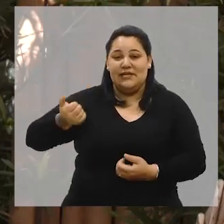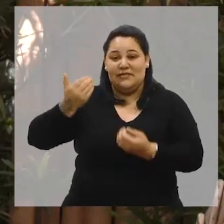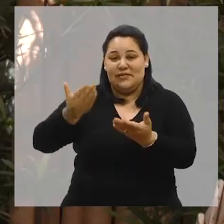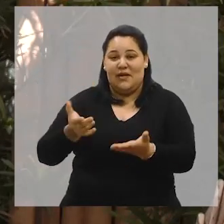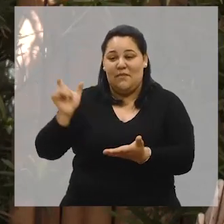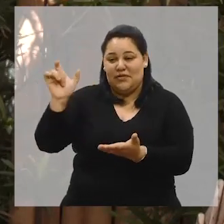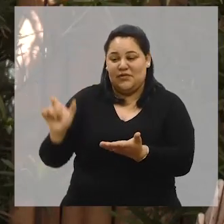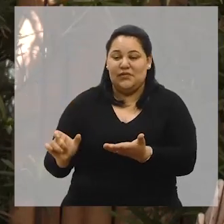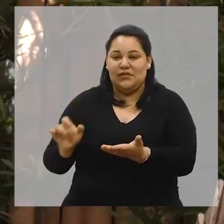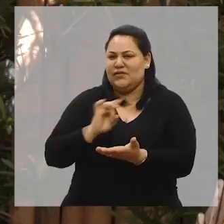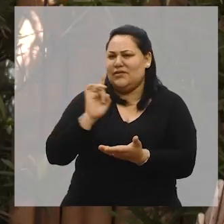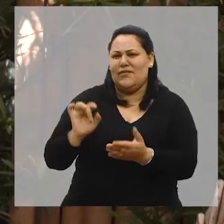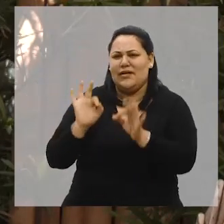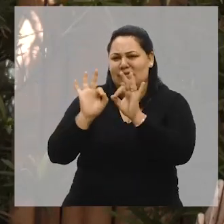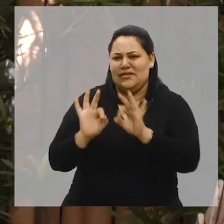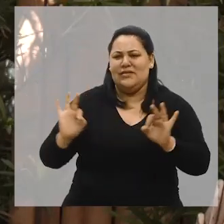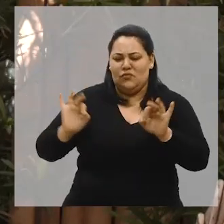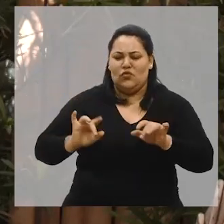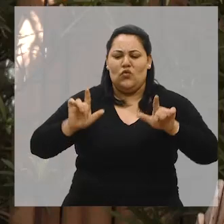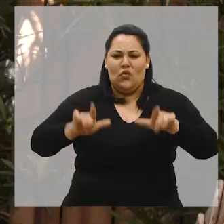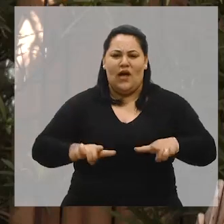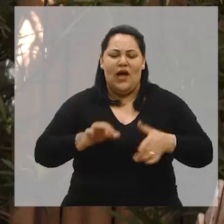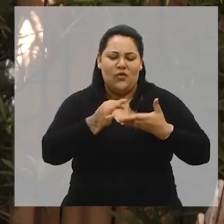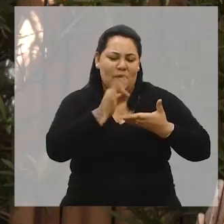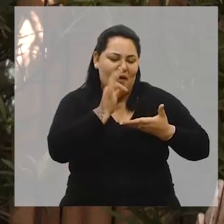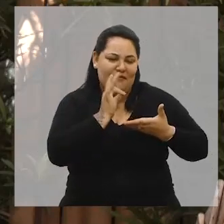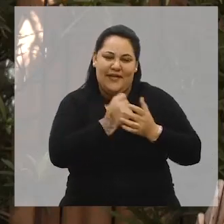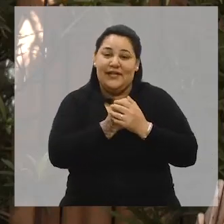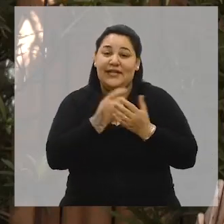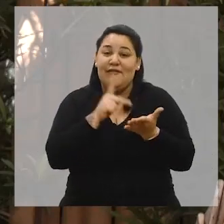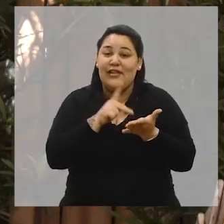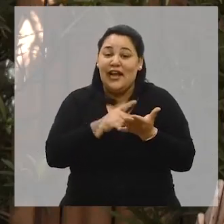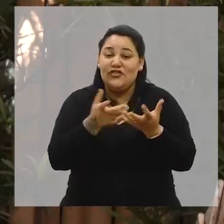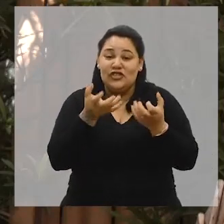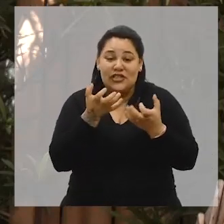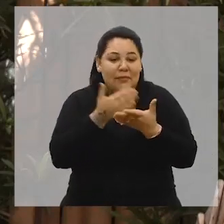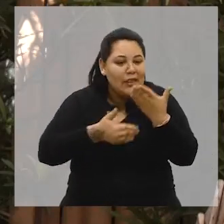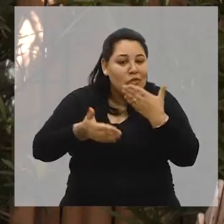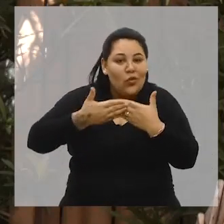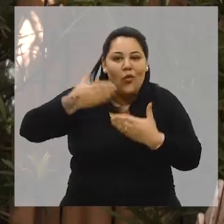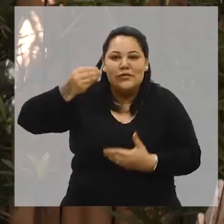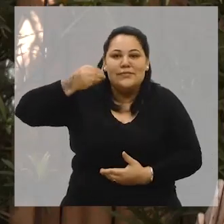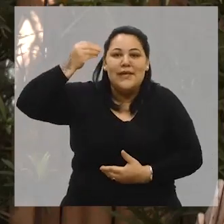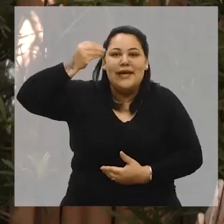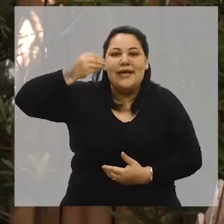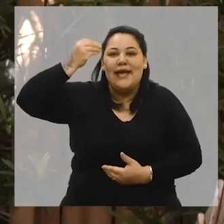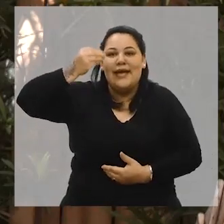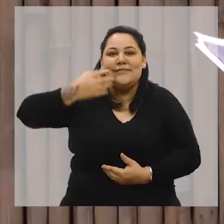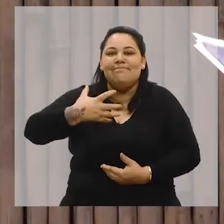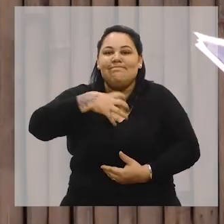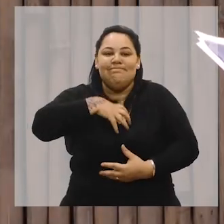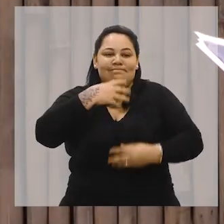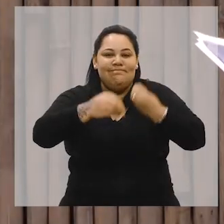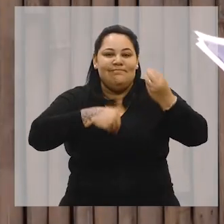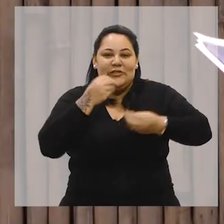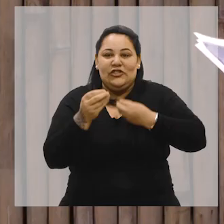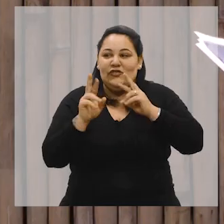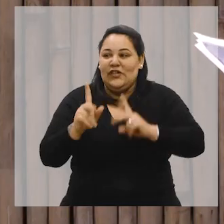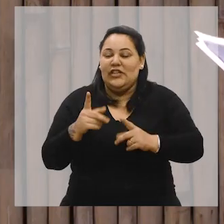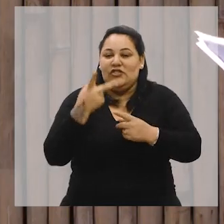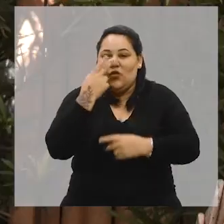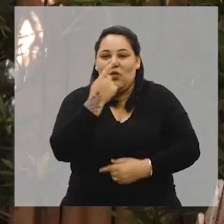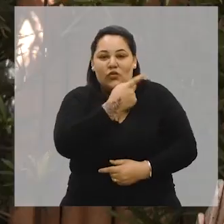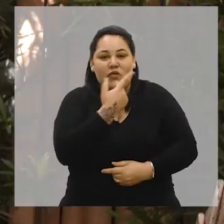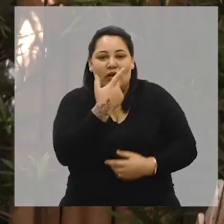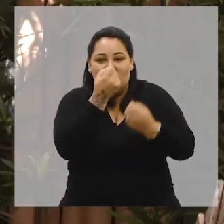cliente. Então, não é simplesmente ir num lugar, tomar um café. A gente queria proporcionar toda uma outra experiência, né? Que eu acho que agora, até mesmo que